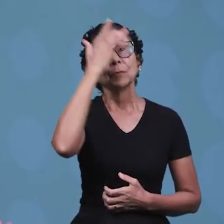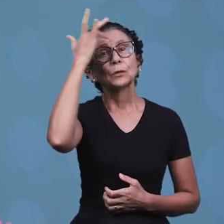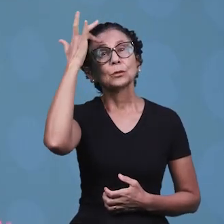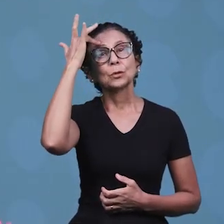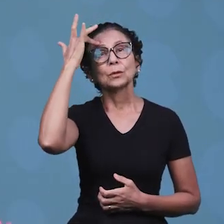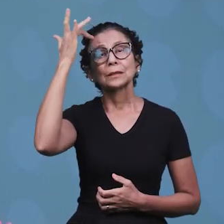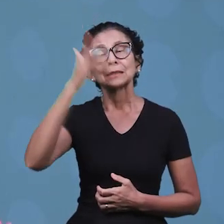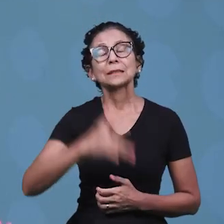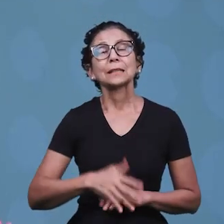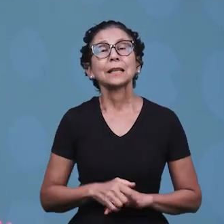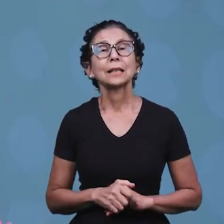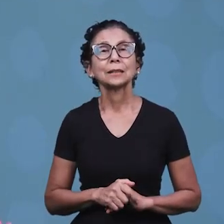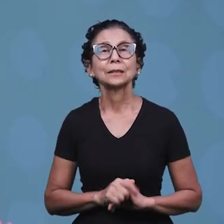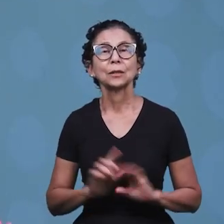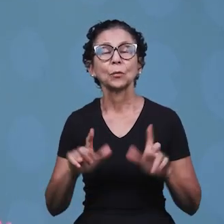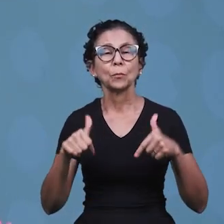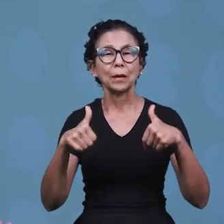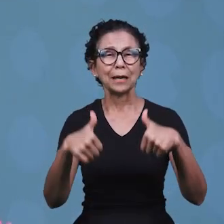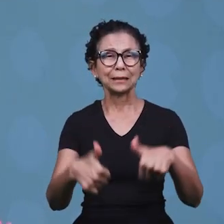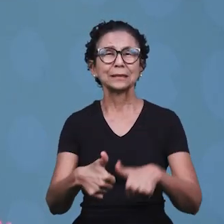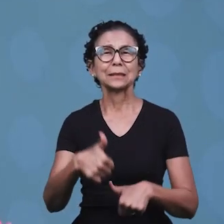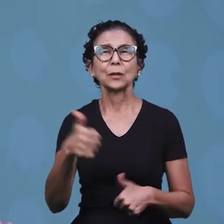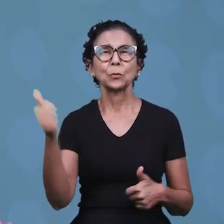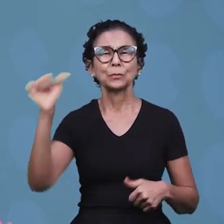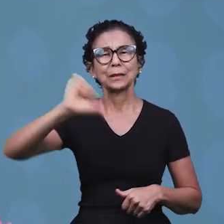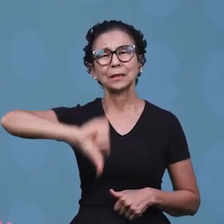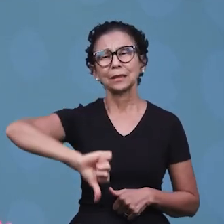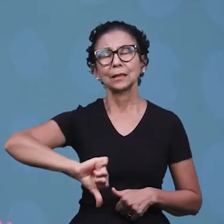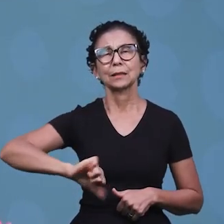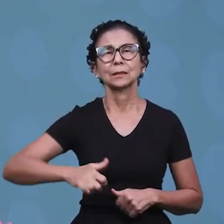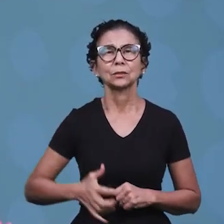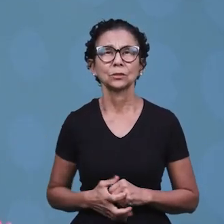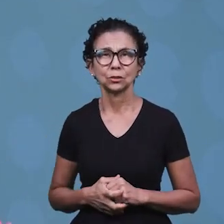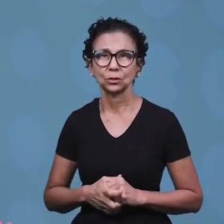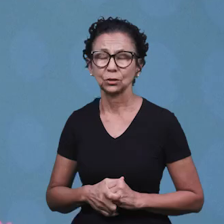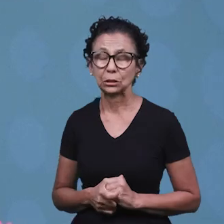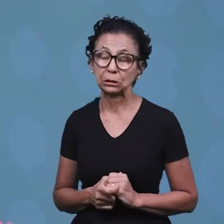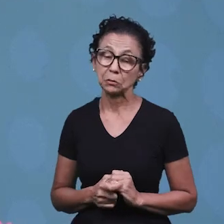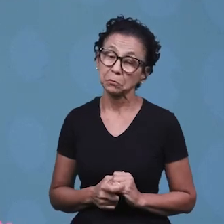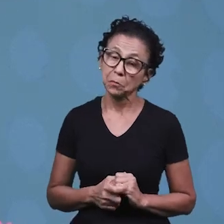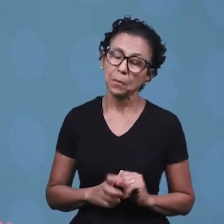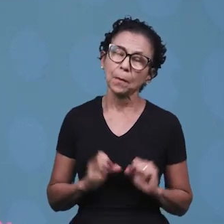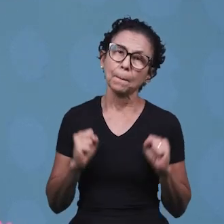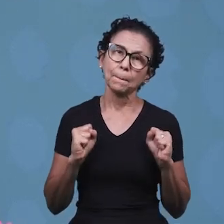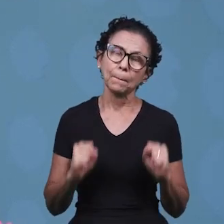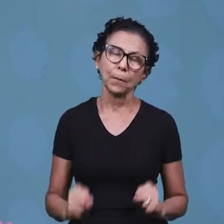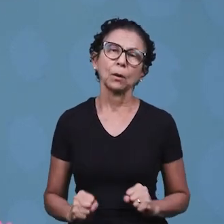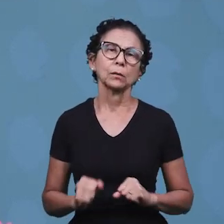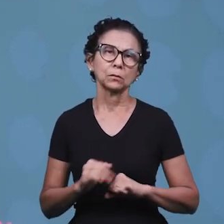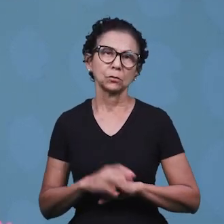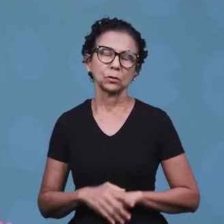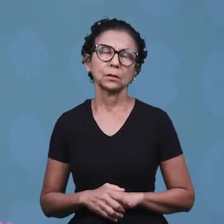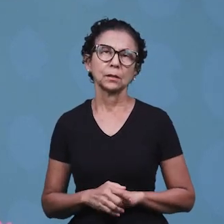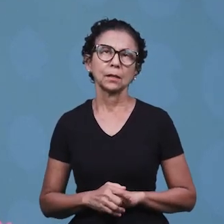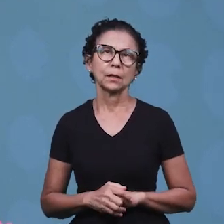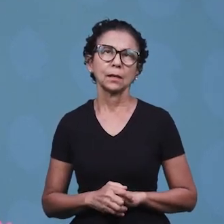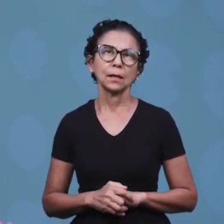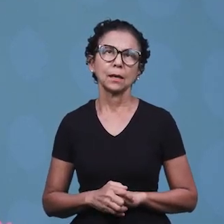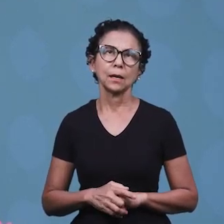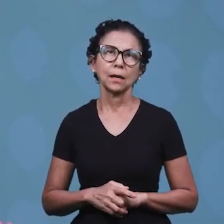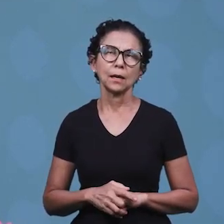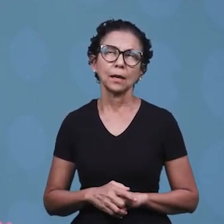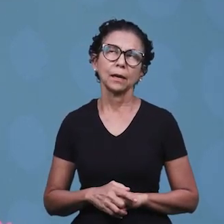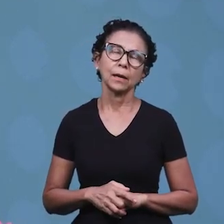efeitos colaterais, além de aumentar, né, o risco dessas contraindicações que eu falei, ela pode